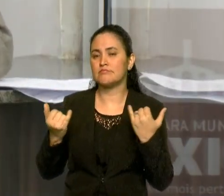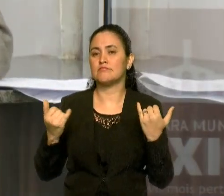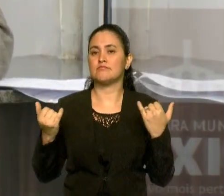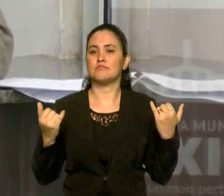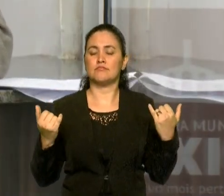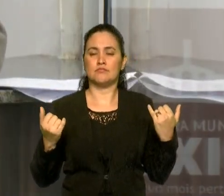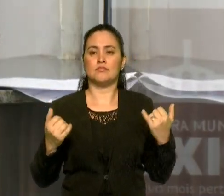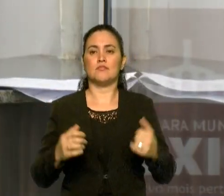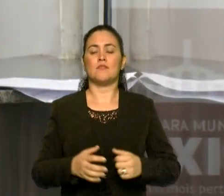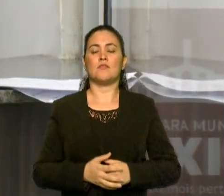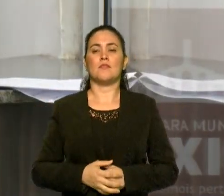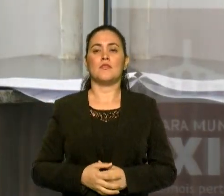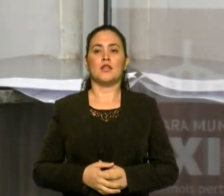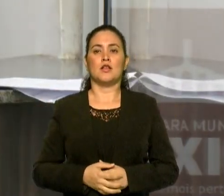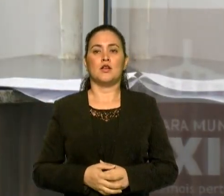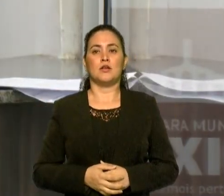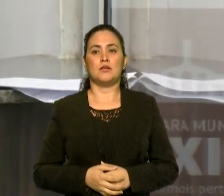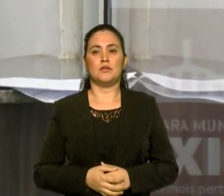agora mesmo,